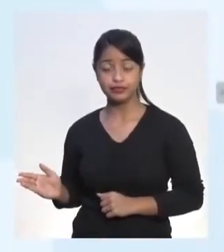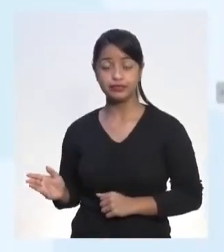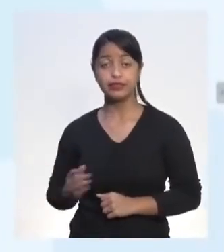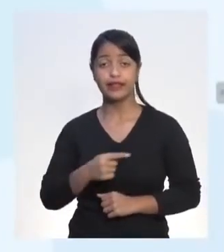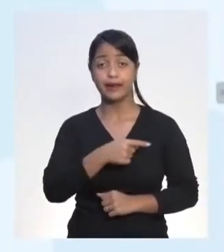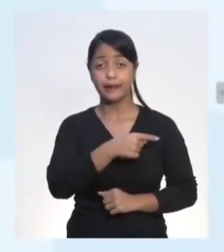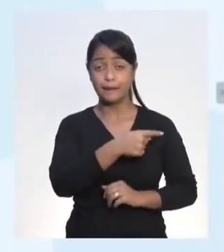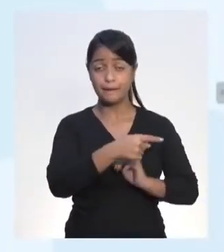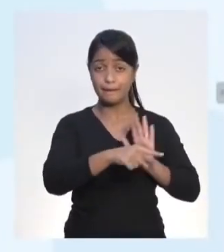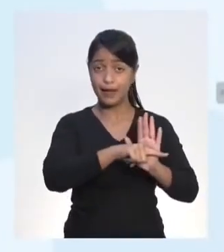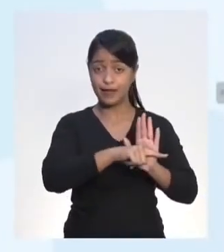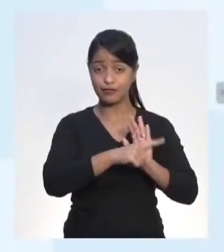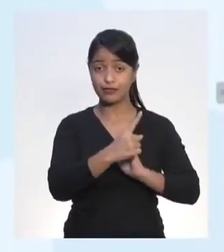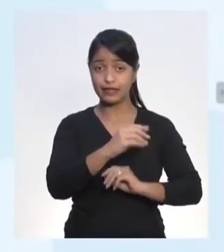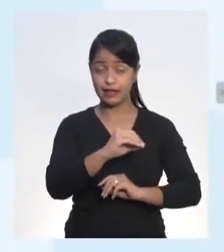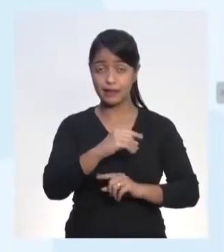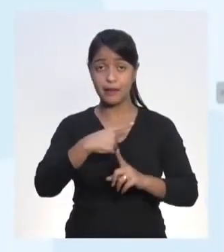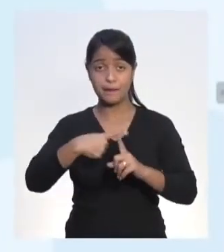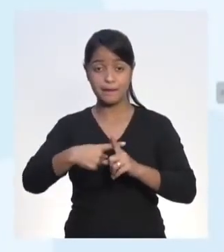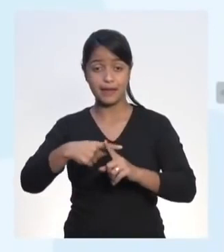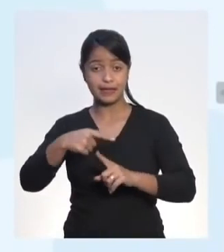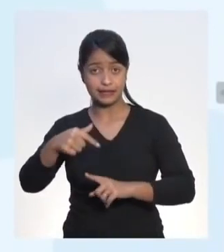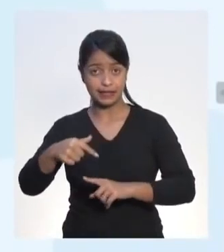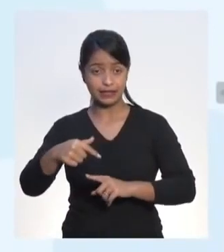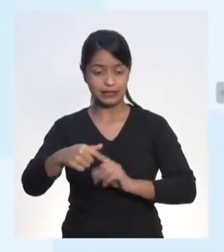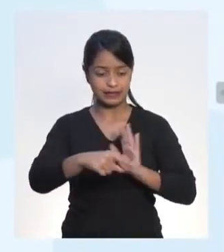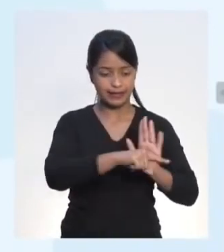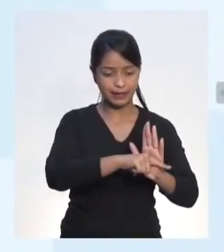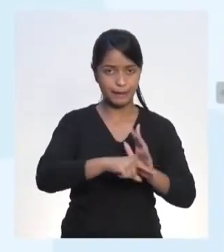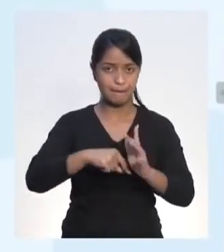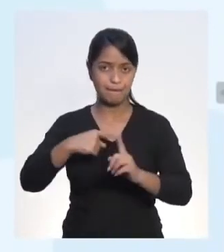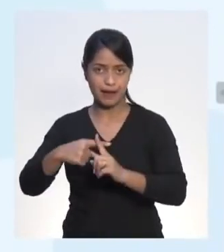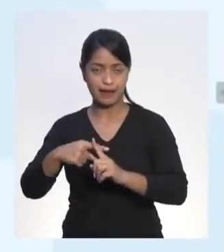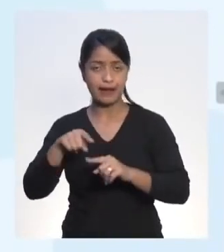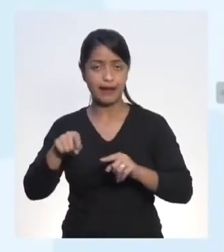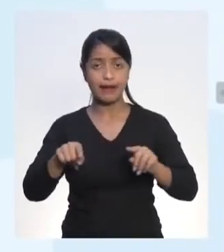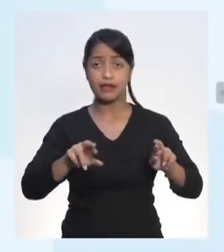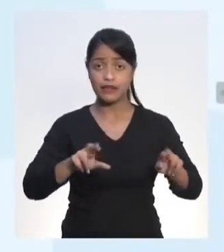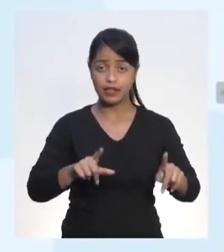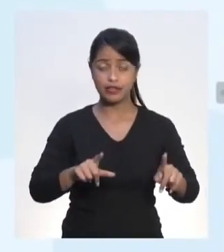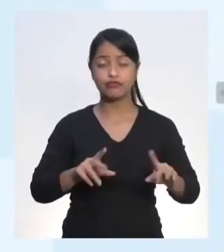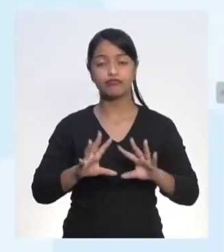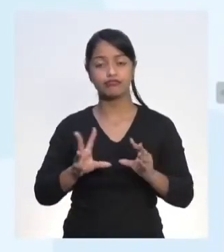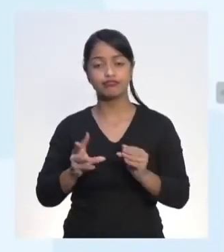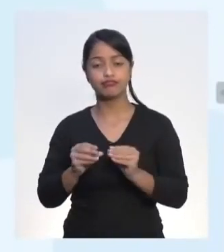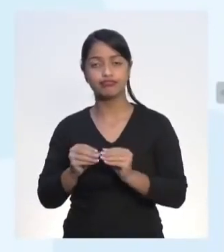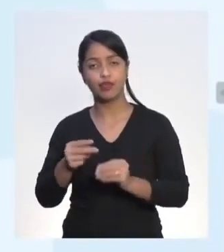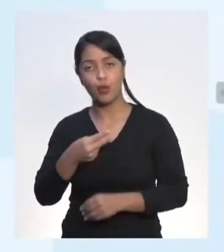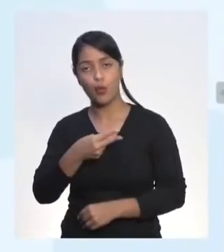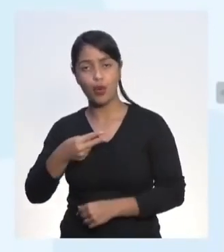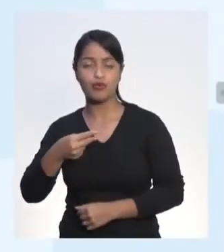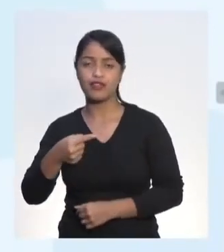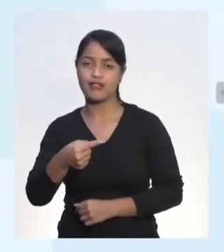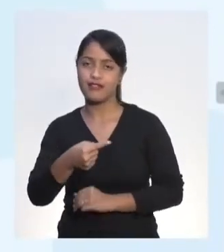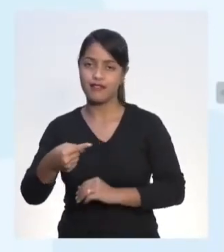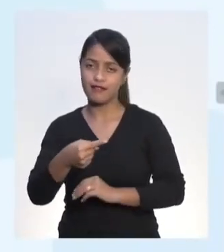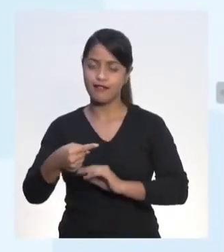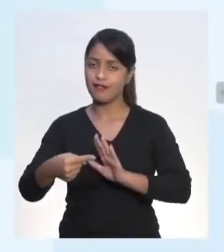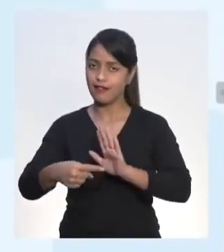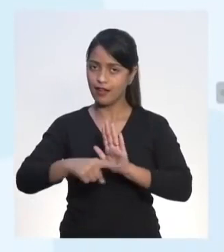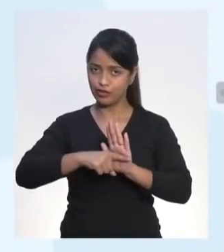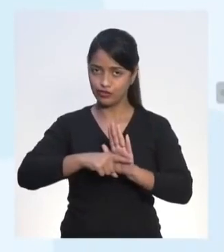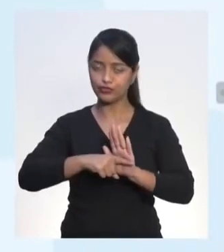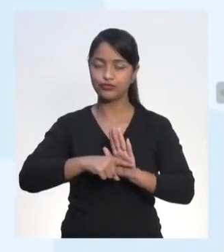Então, negativo com positivo aqui, ó, dá negativo. Então, sempre pensar nisso. Sinais iguais é